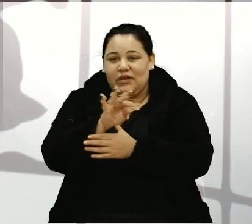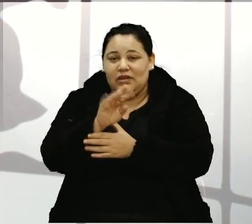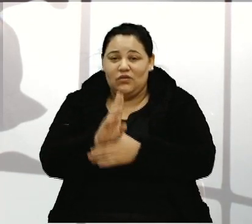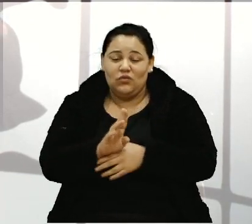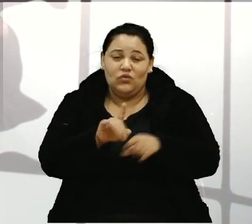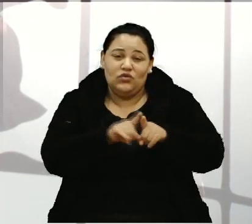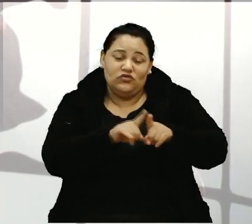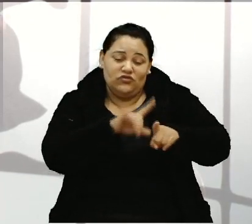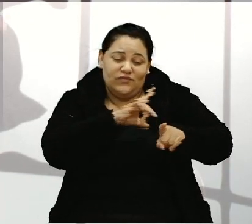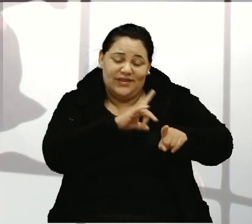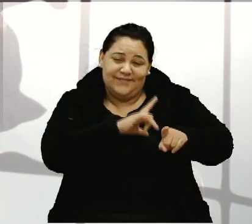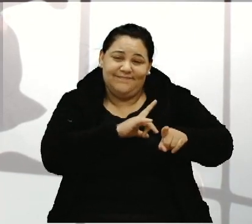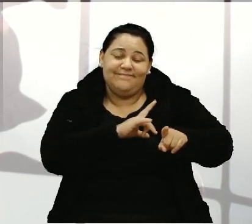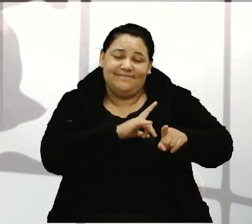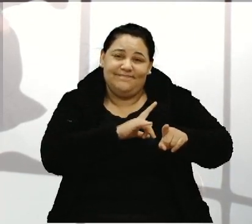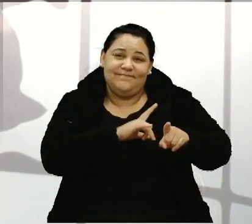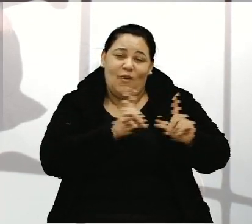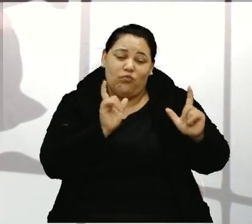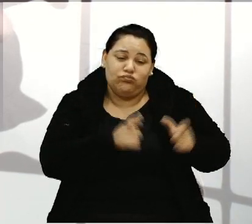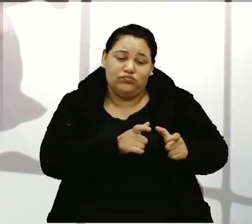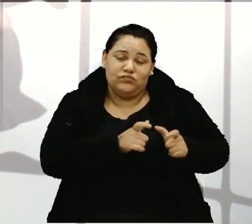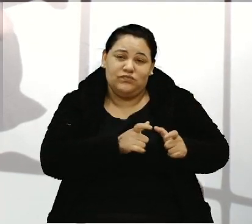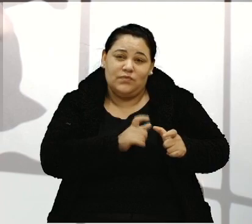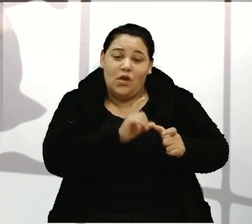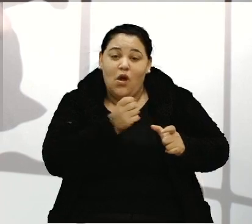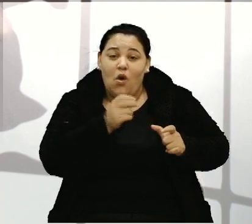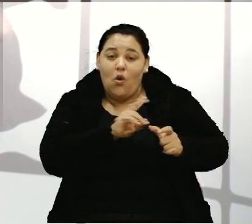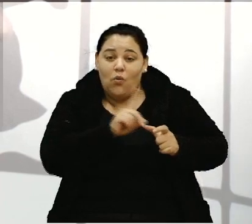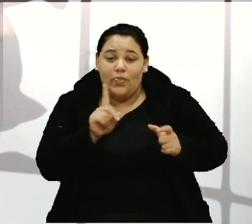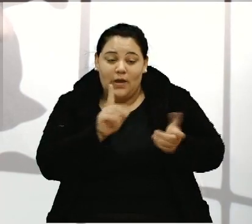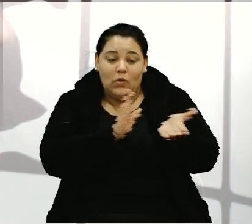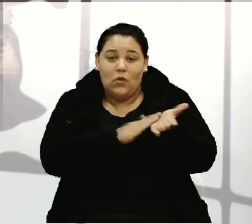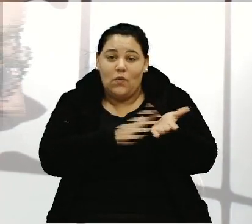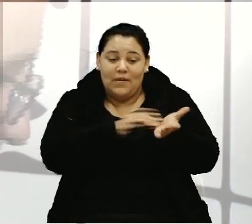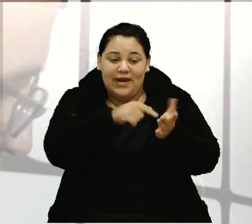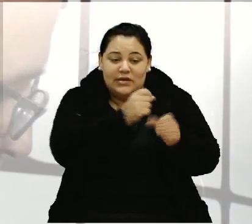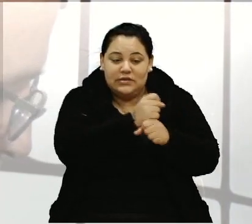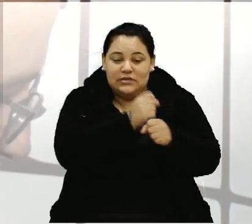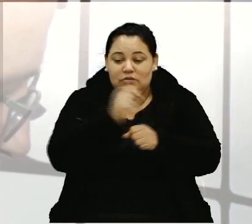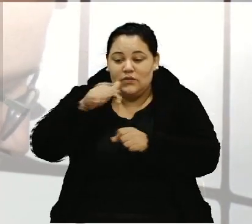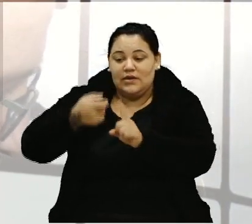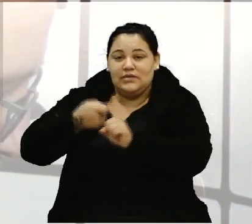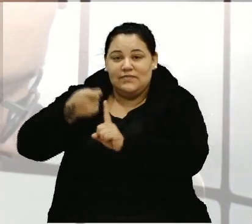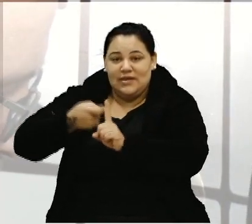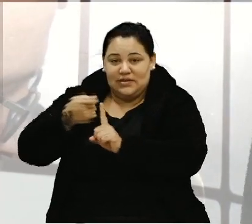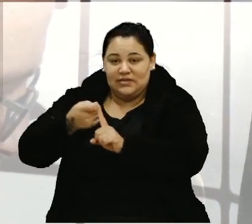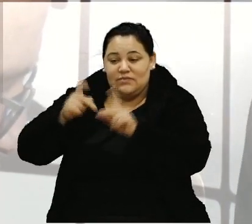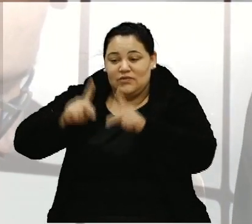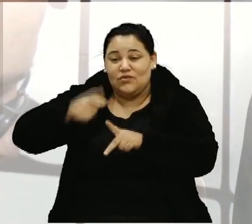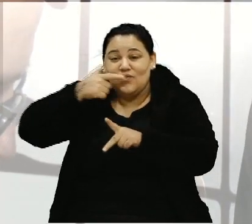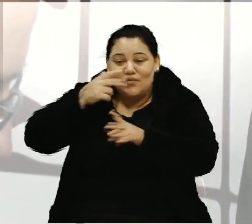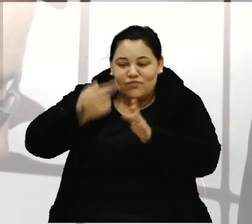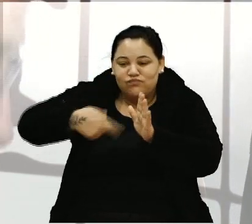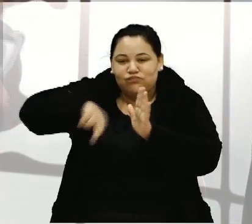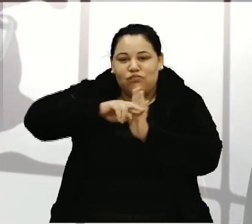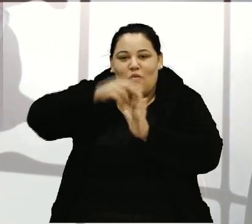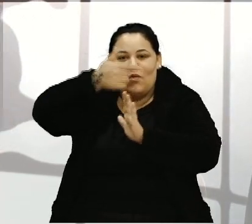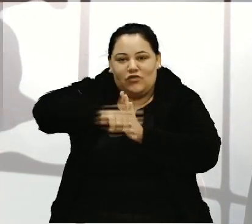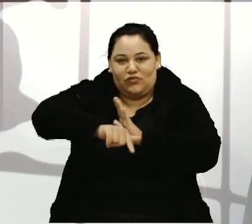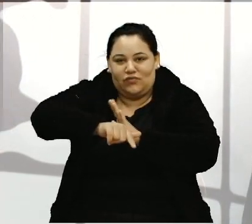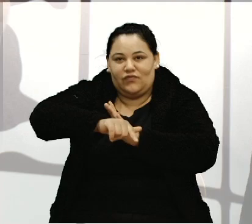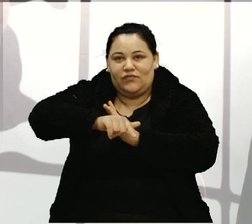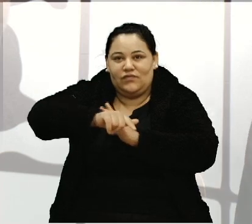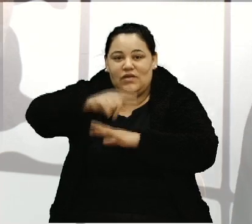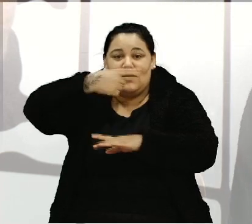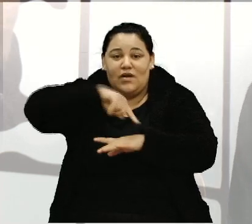viesse reduzir, até mesmo não cobrar esse ano, esse mês aí, para que as pessoas possam se reerguer novamente, para que nós